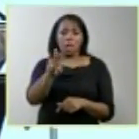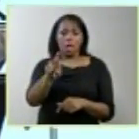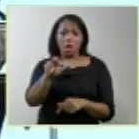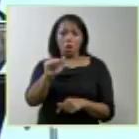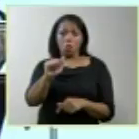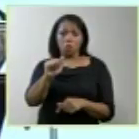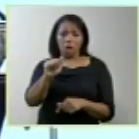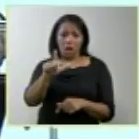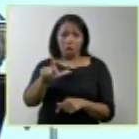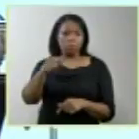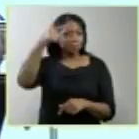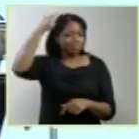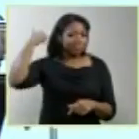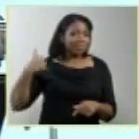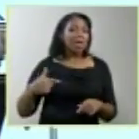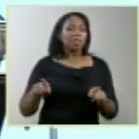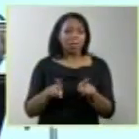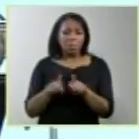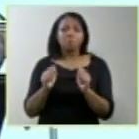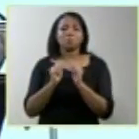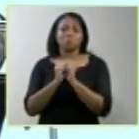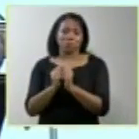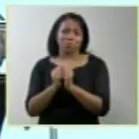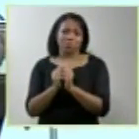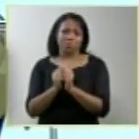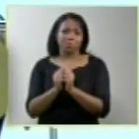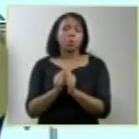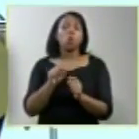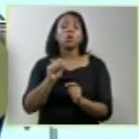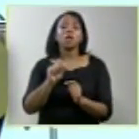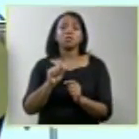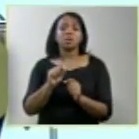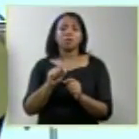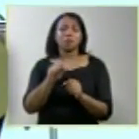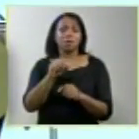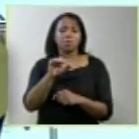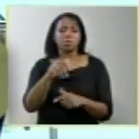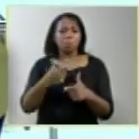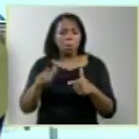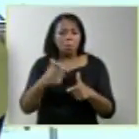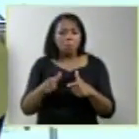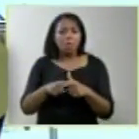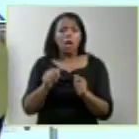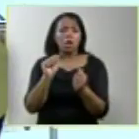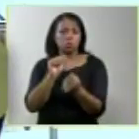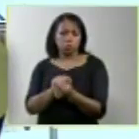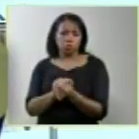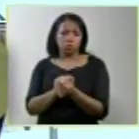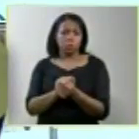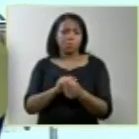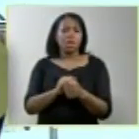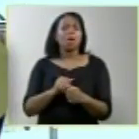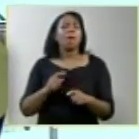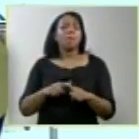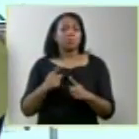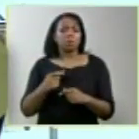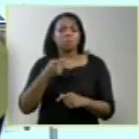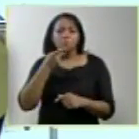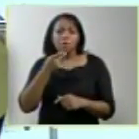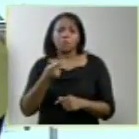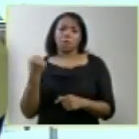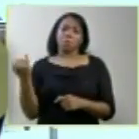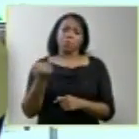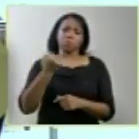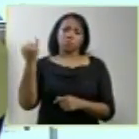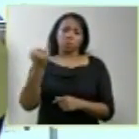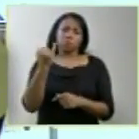horas ou dias. Quais são as malformações que estão associadas à anencefalia? É muito importante. E aqui eu já trago um trabalho de